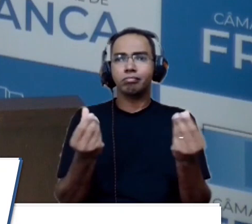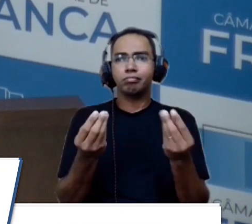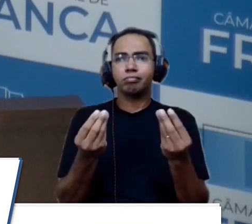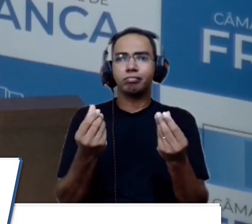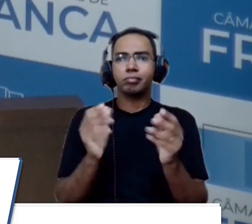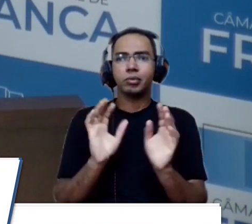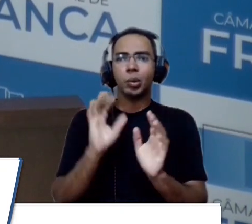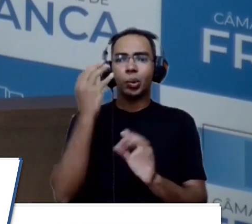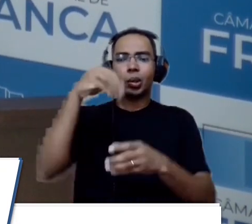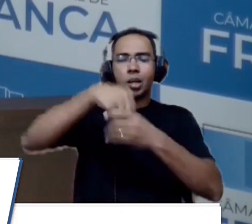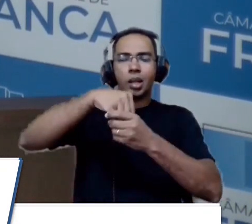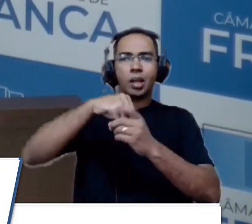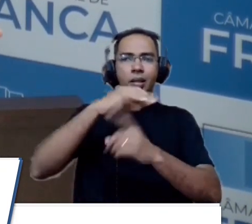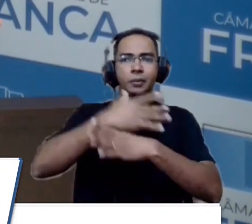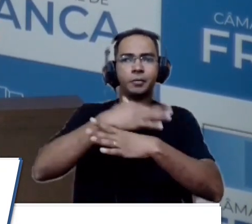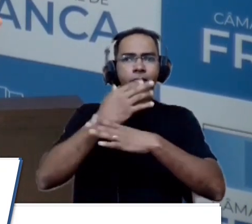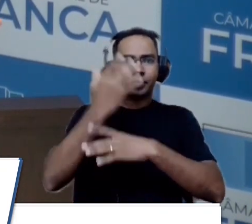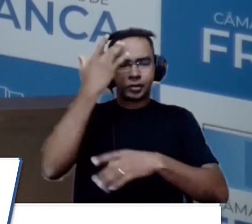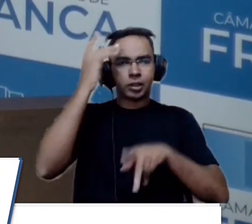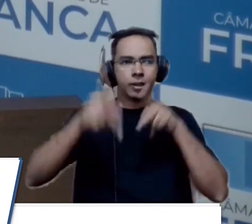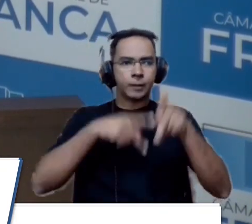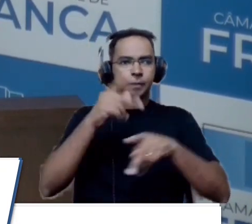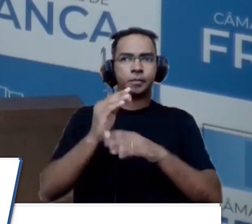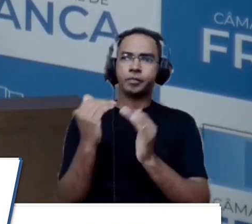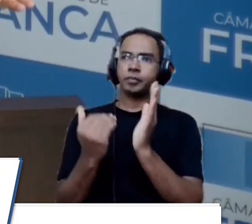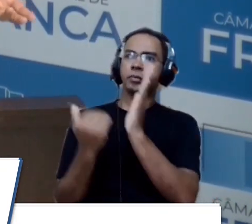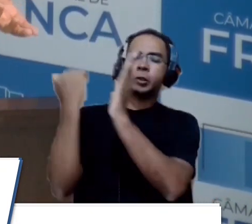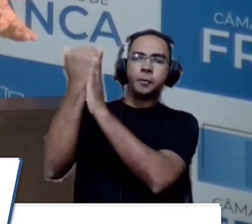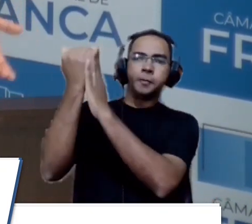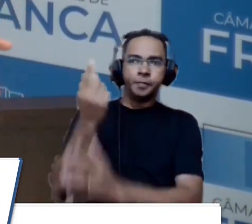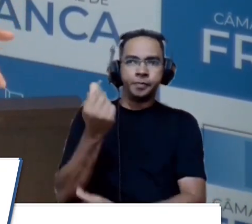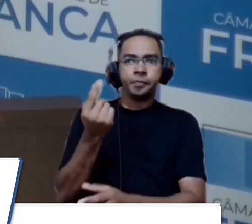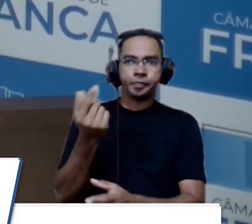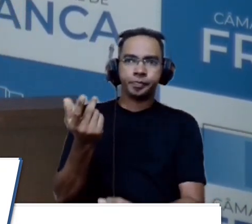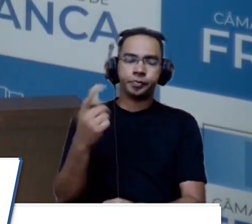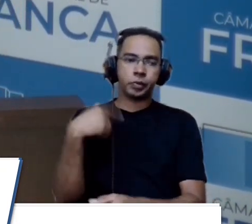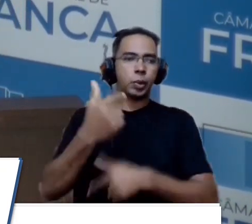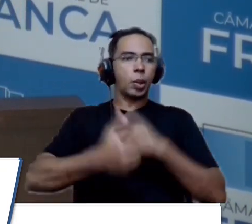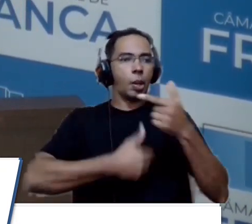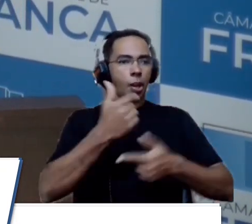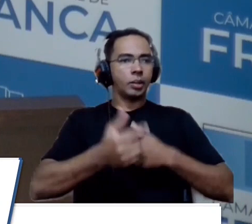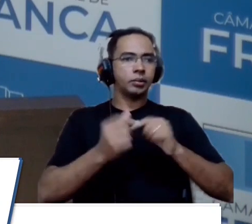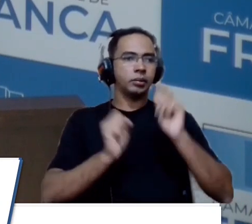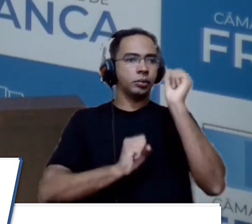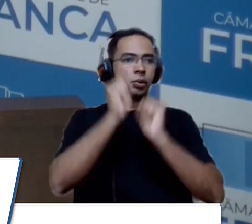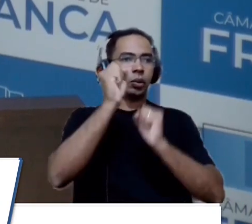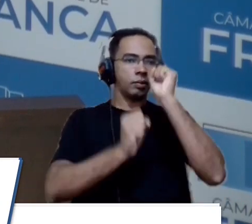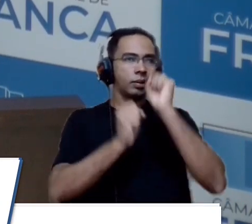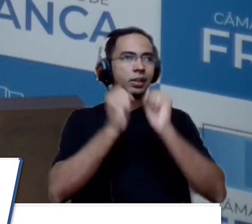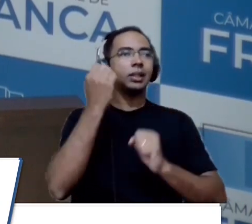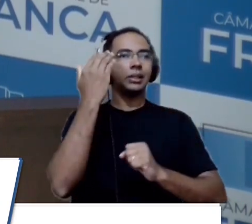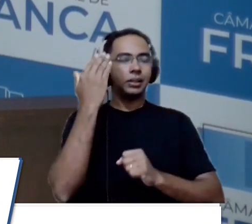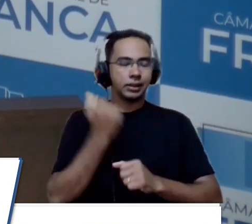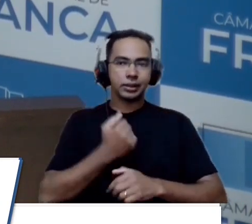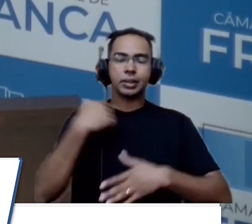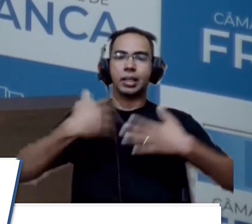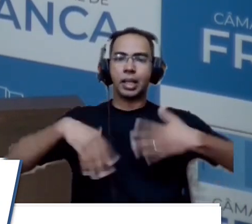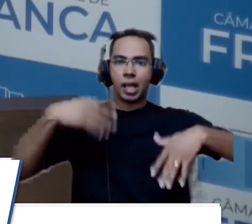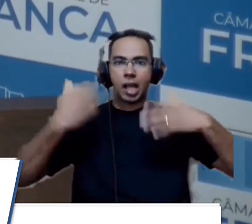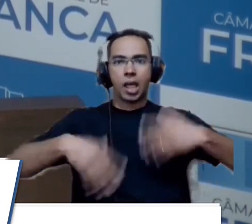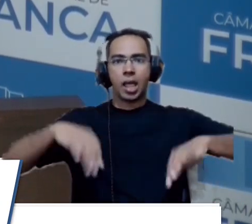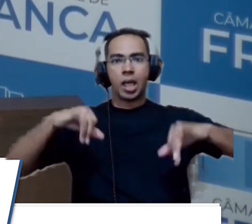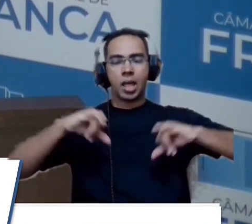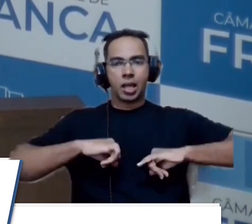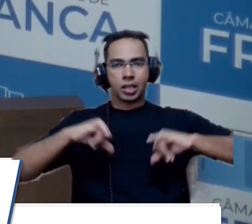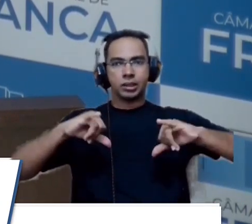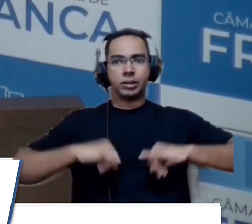população com mais renda, você entendeu? Nós trabalhamos em fábrica, Zezinho, a gente sabe o tanto que é sofrido, o cara chegar no fim do mês